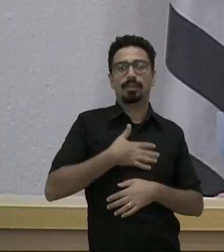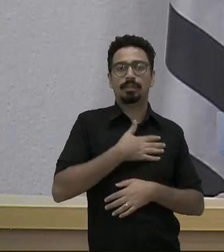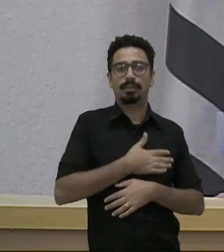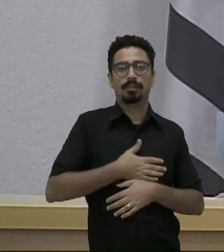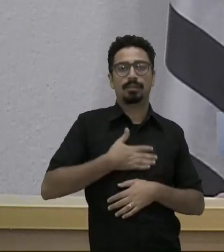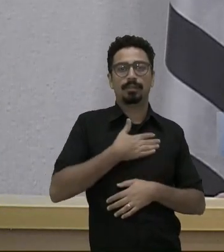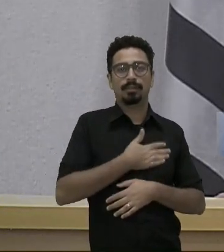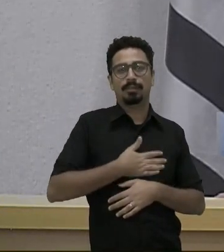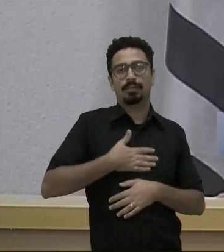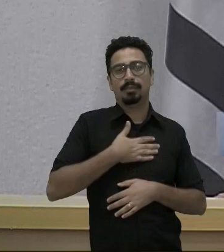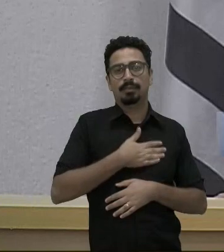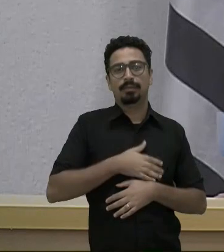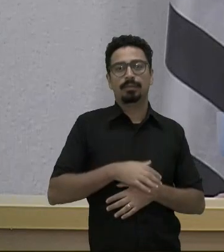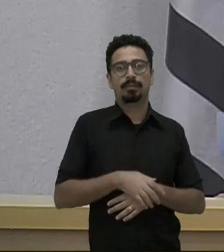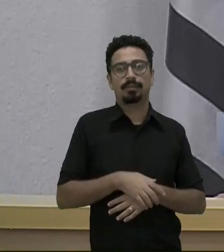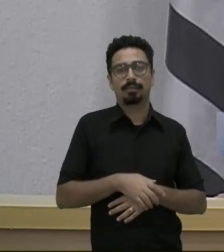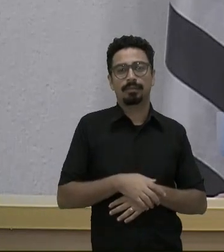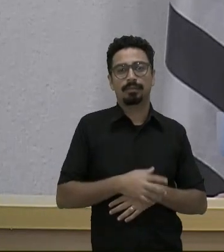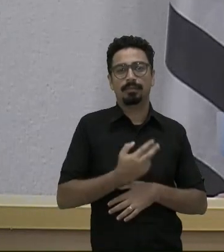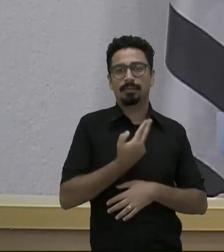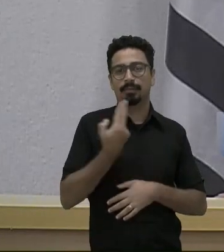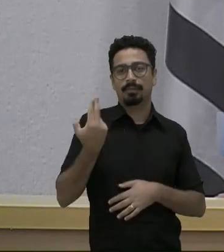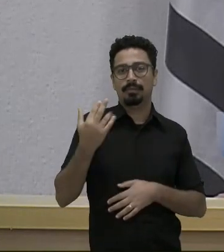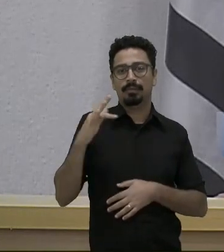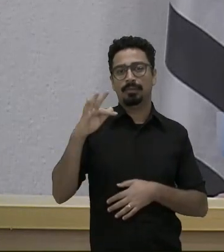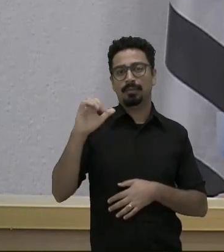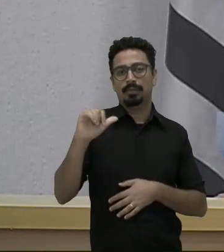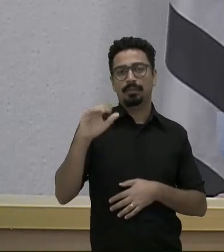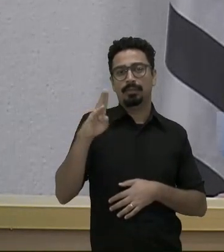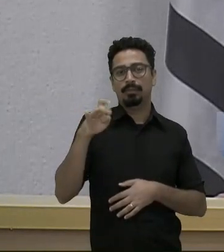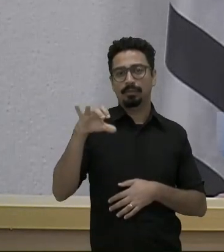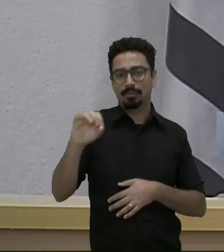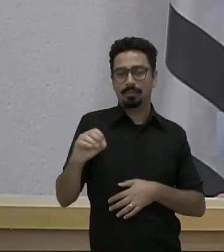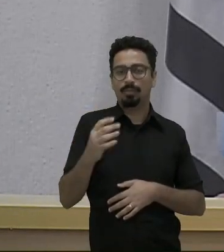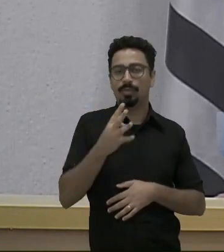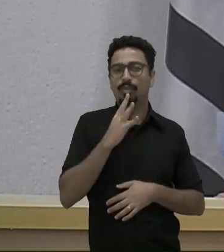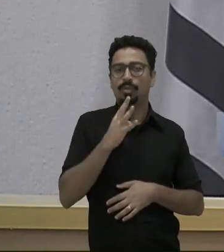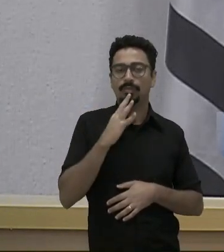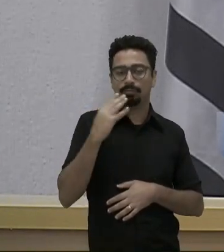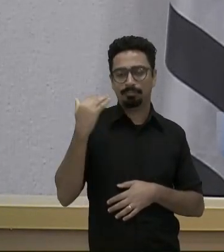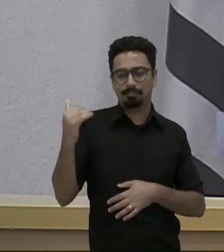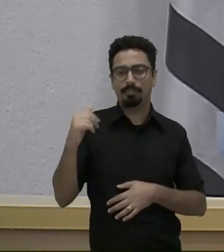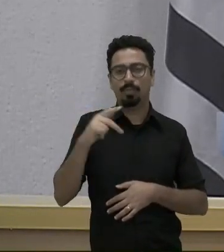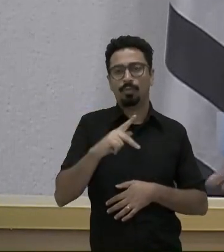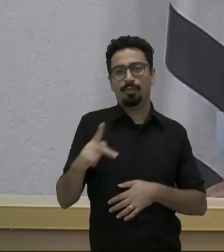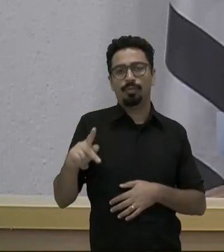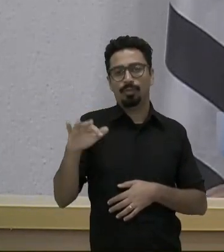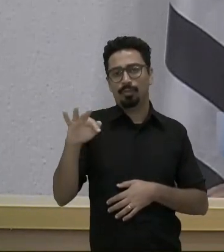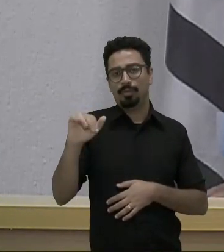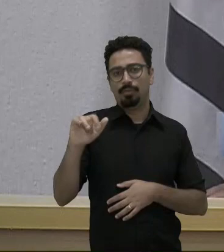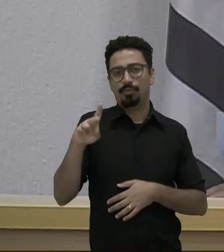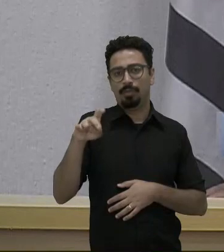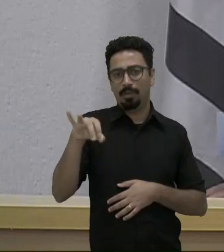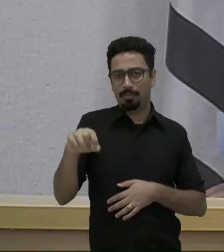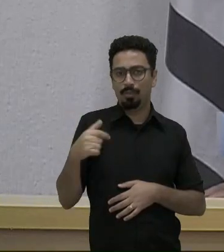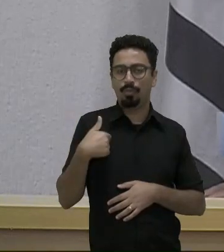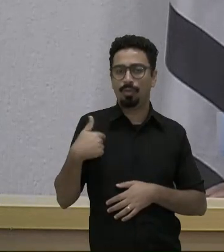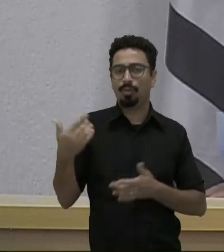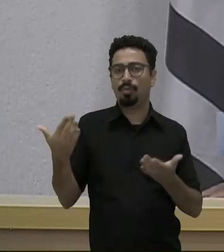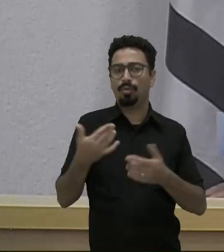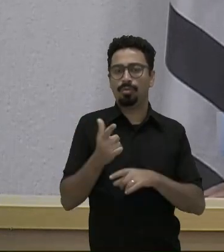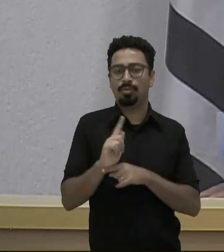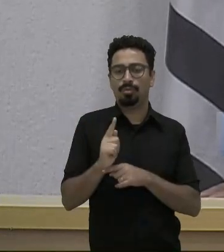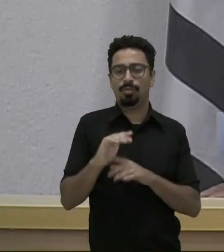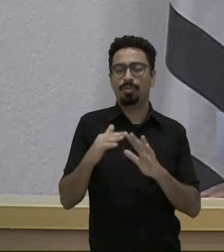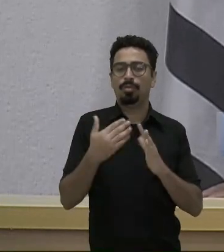de, meu nome é Fábio, como disse, mais conhecido como professor Fábio, e hoje na função de gestor das